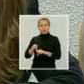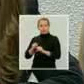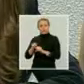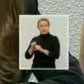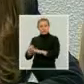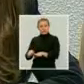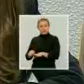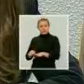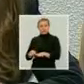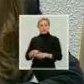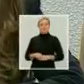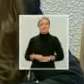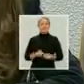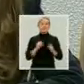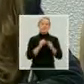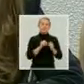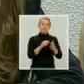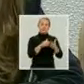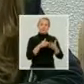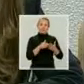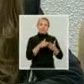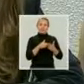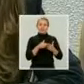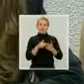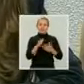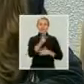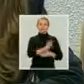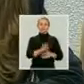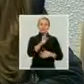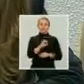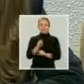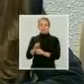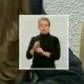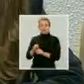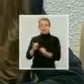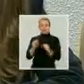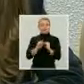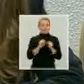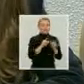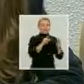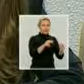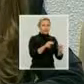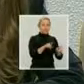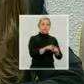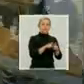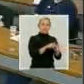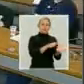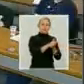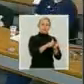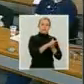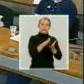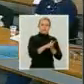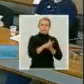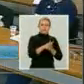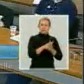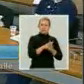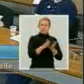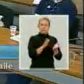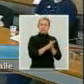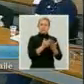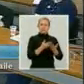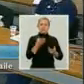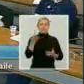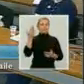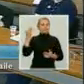feito anteriormente pela Fundação. Então, também quando se produzia no formato anterior, também não era 100% garantida a